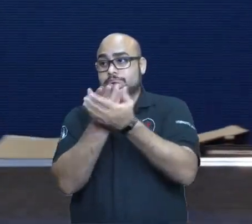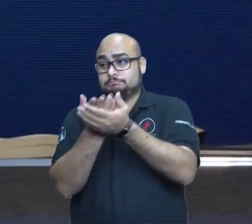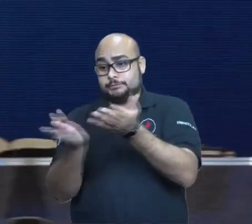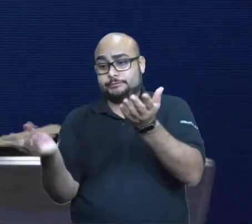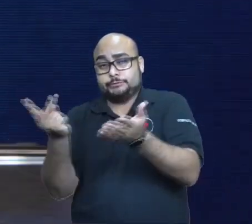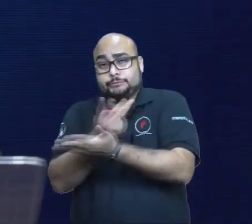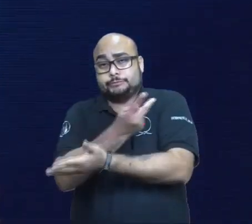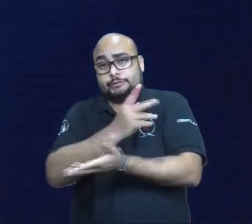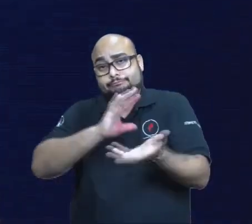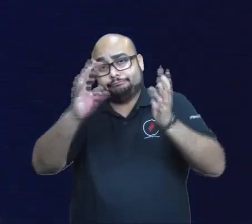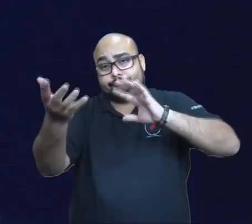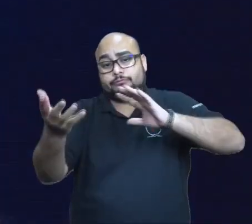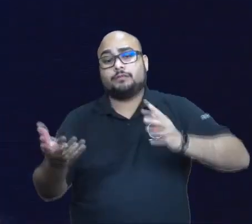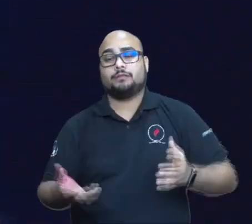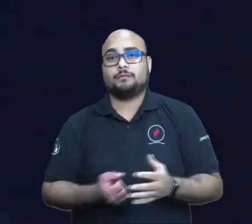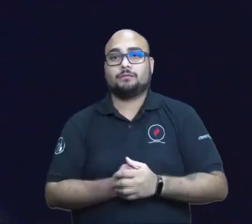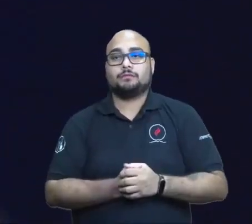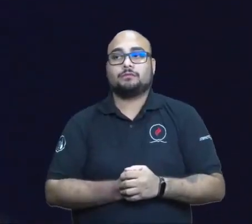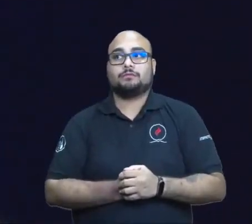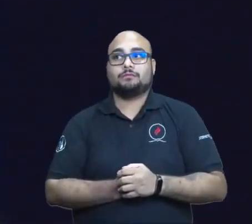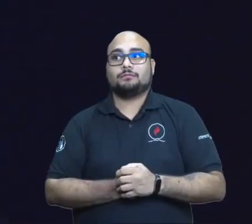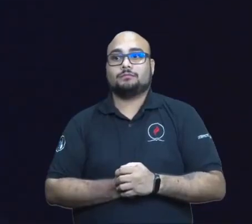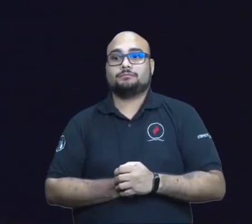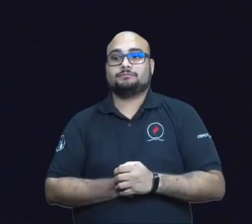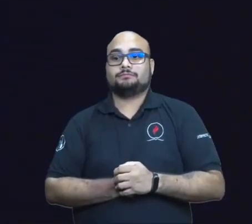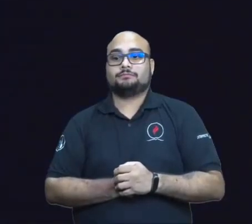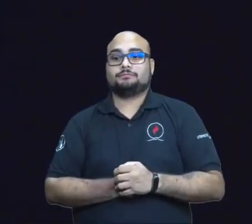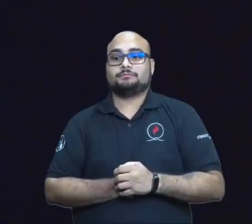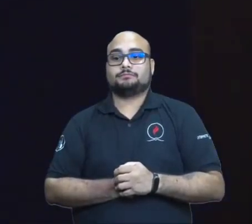e só um dos dois que não tem terceira opção